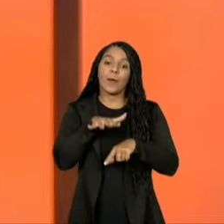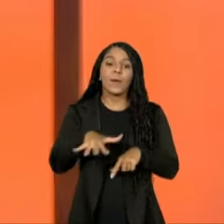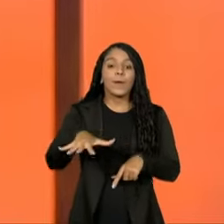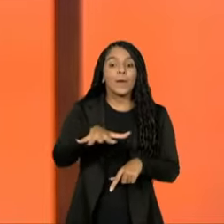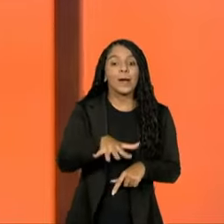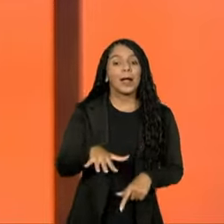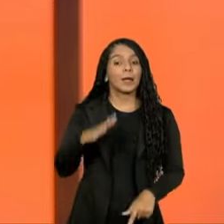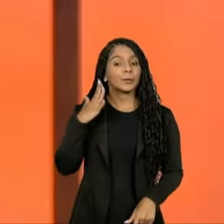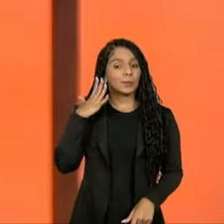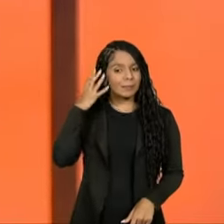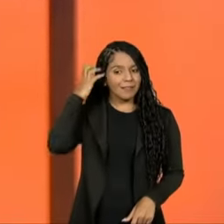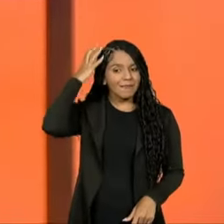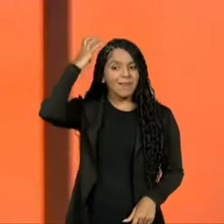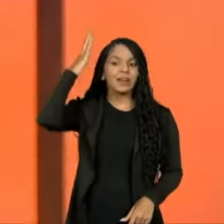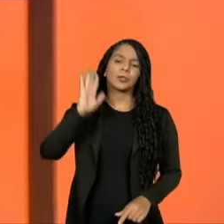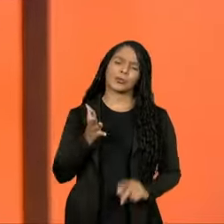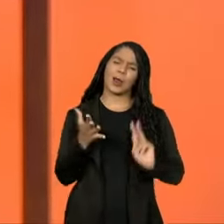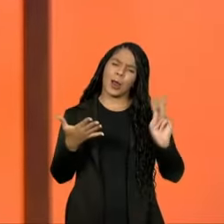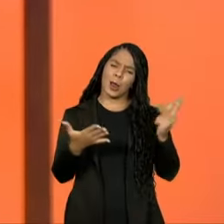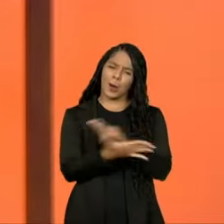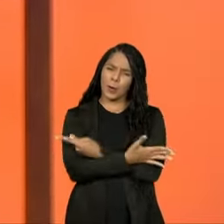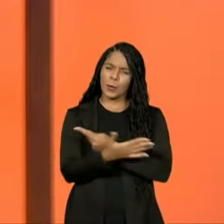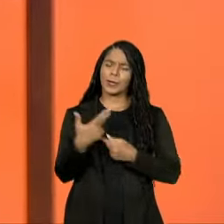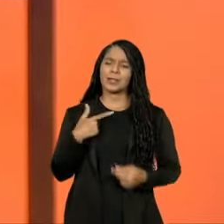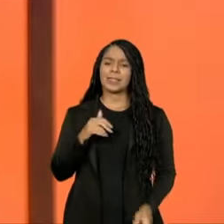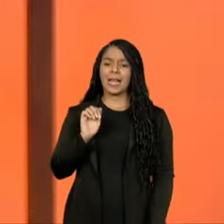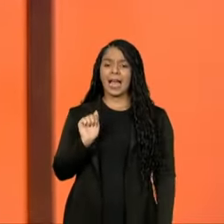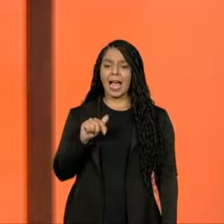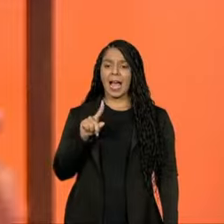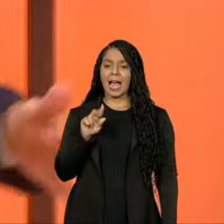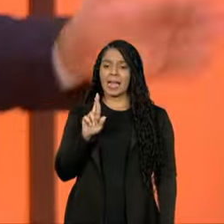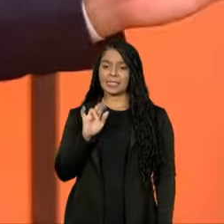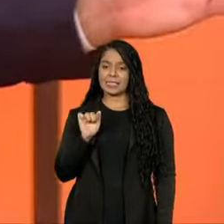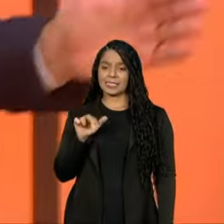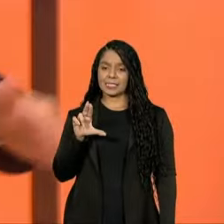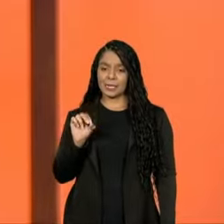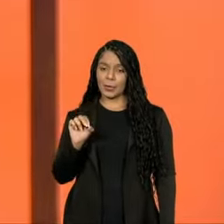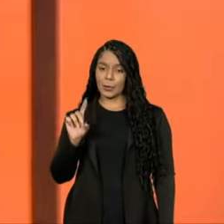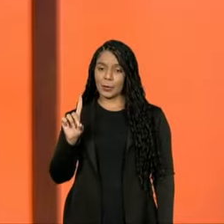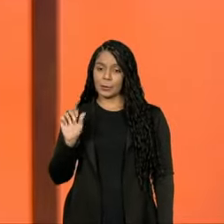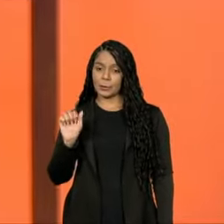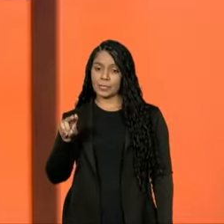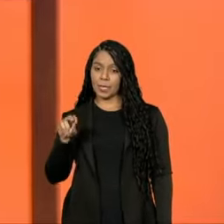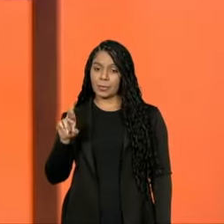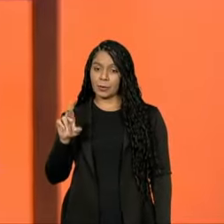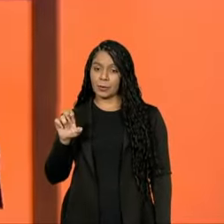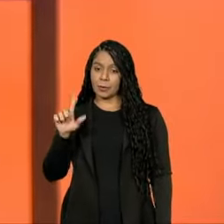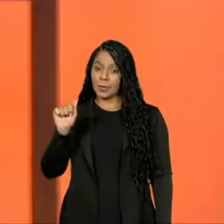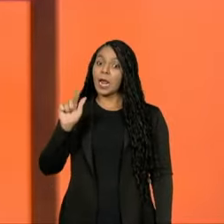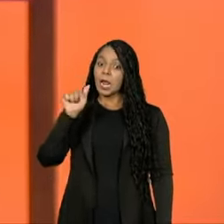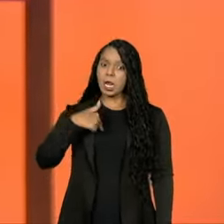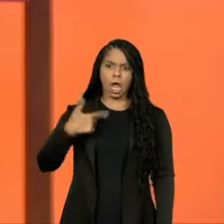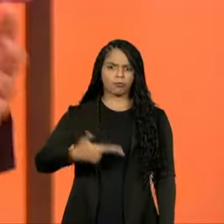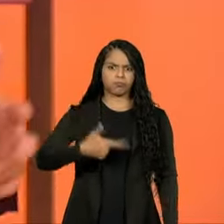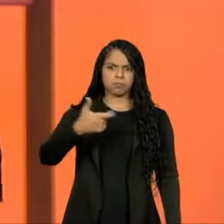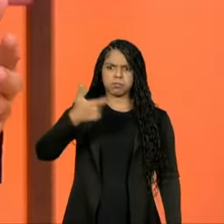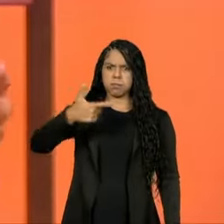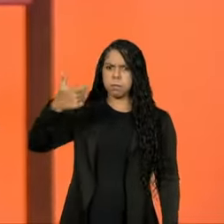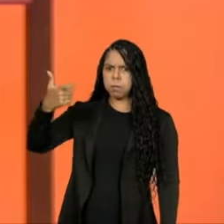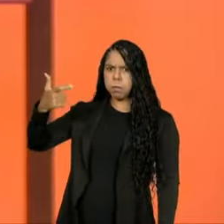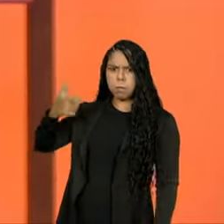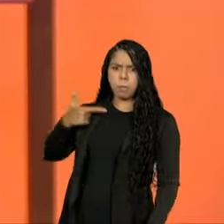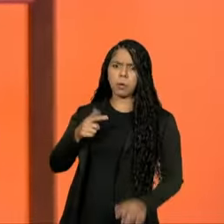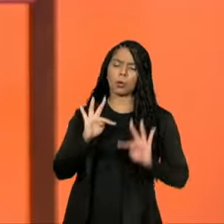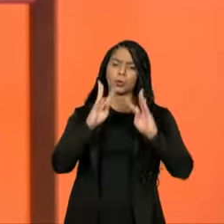já aconteceu, inclusive. O próprio destino do Adriano da Nóbrega, que foi morto e era um matador, quanto mais, né, um dos maiores